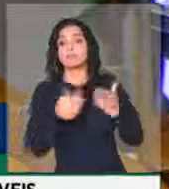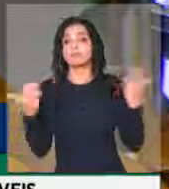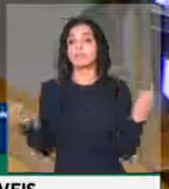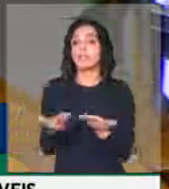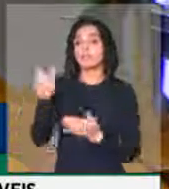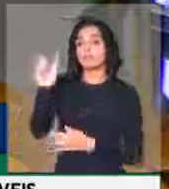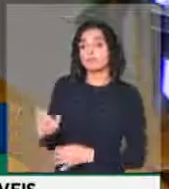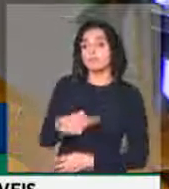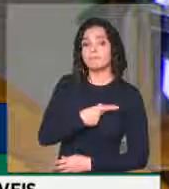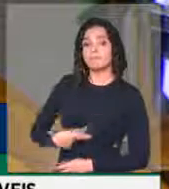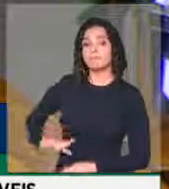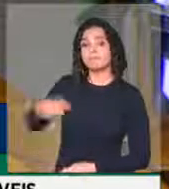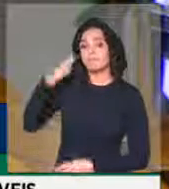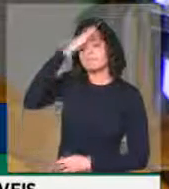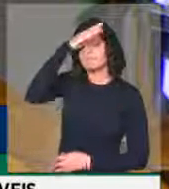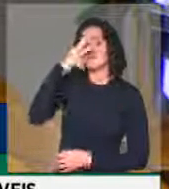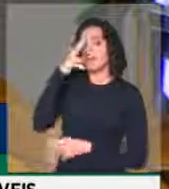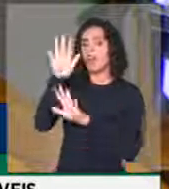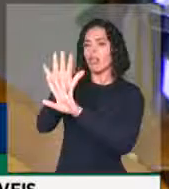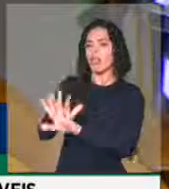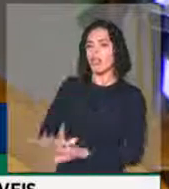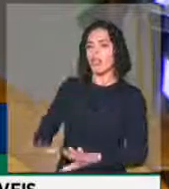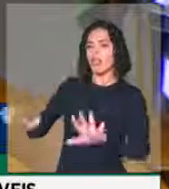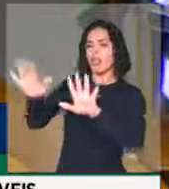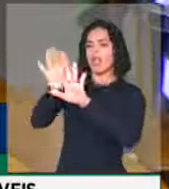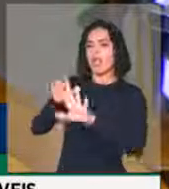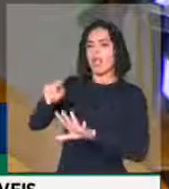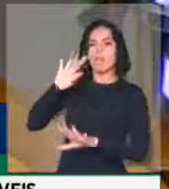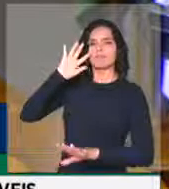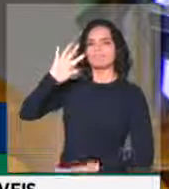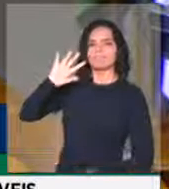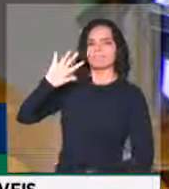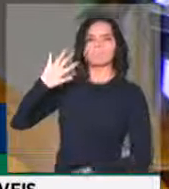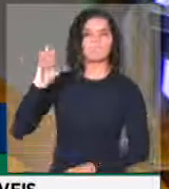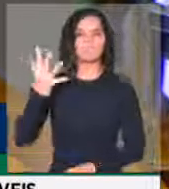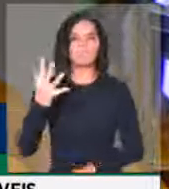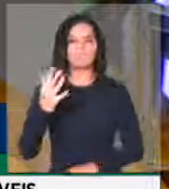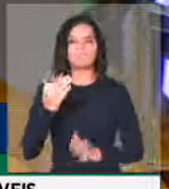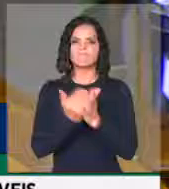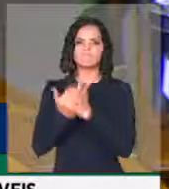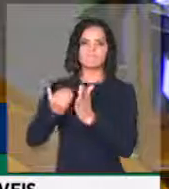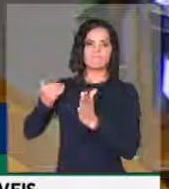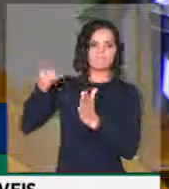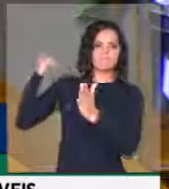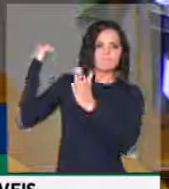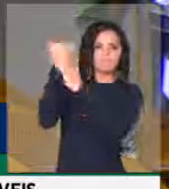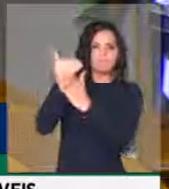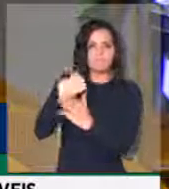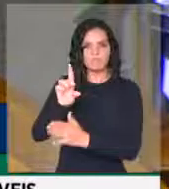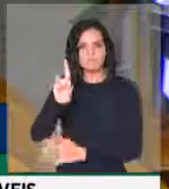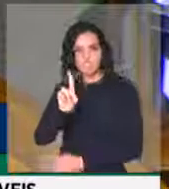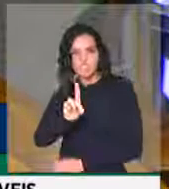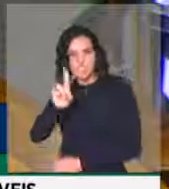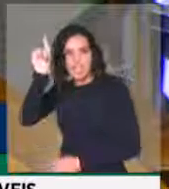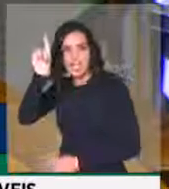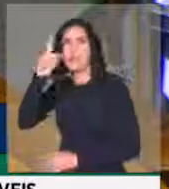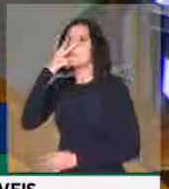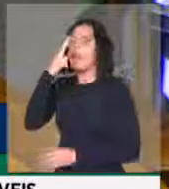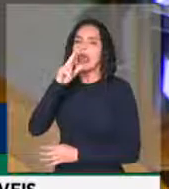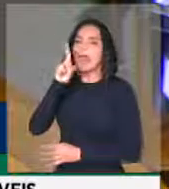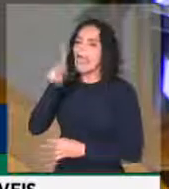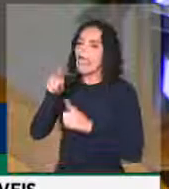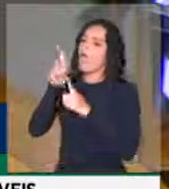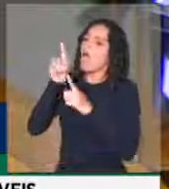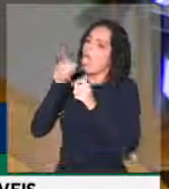que, lamentavelmente, é obscurantista e decidiu liderar a extrema-direita, fazendo do seu Deus o Deus